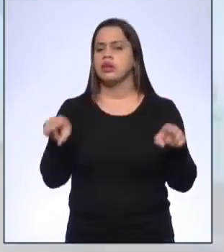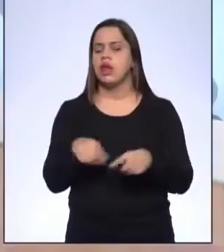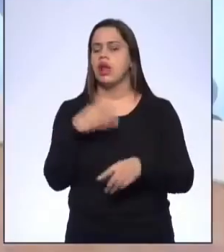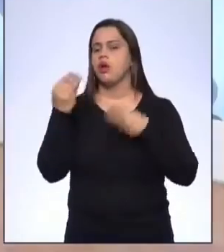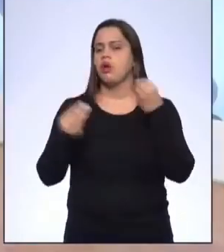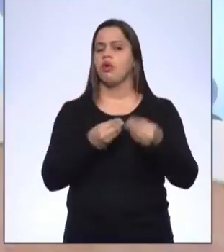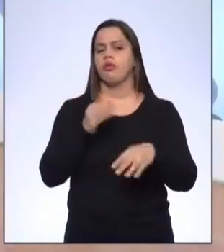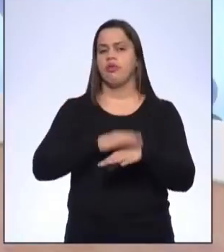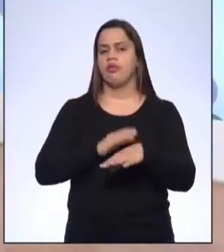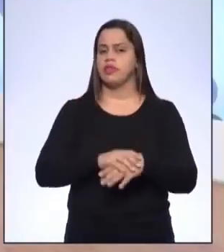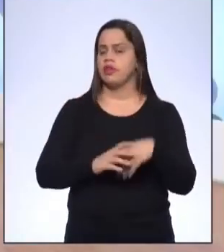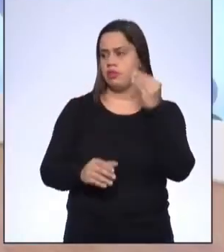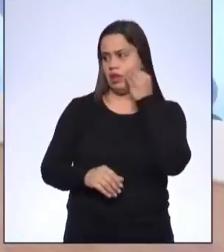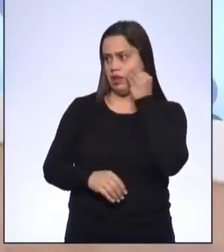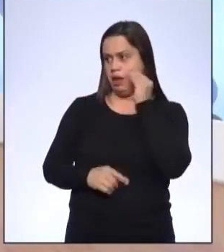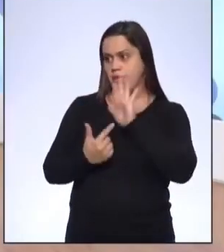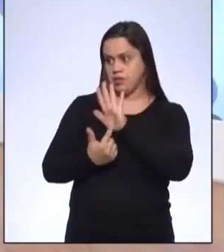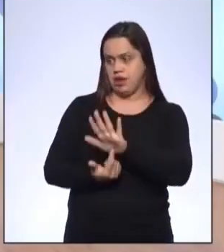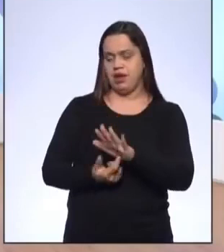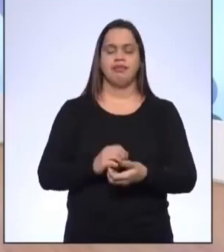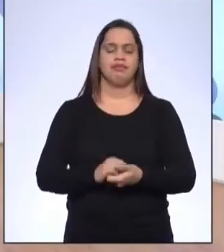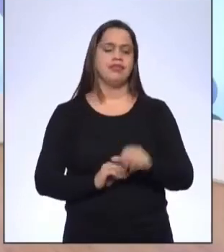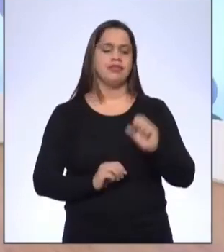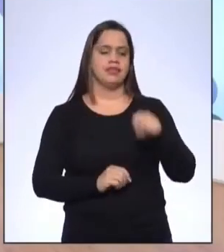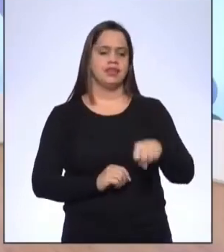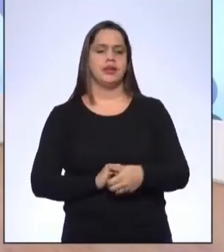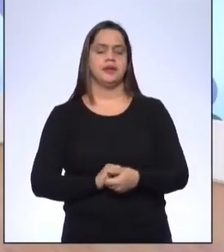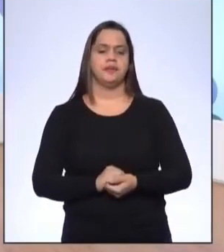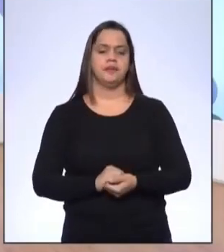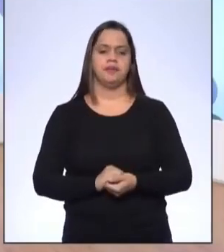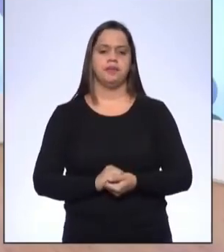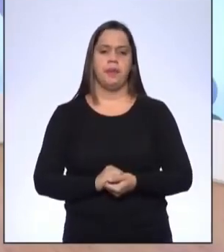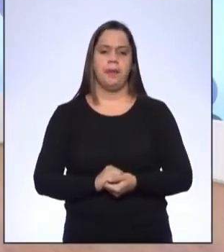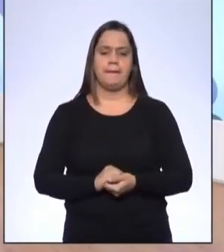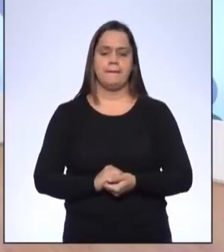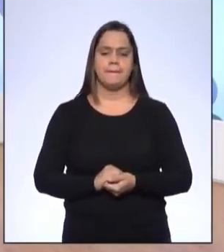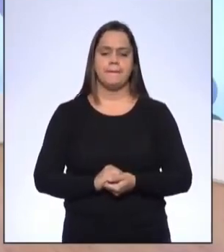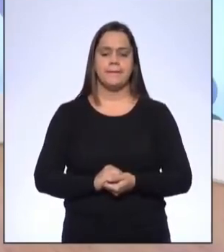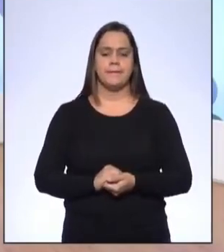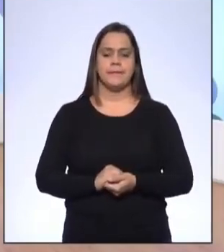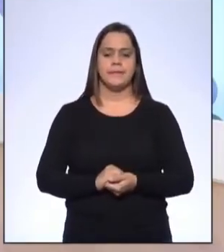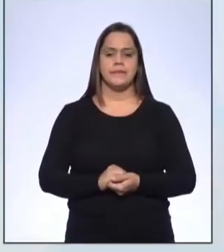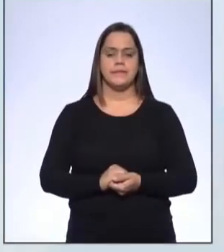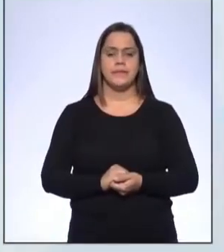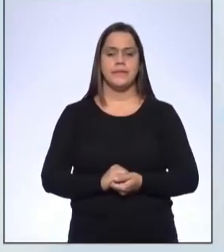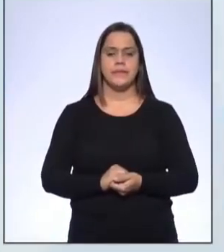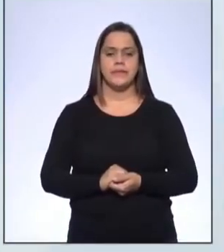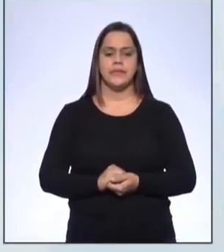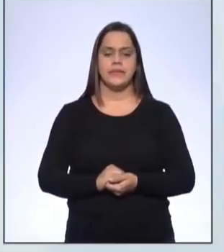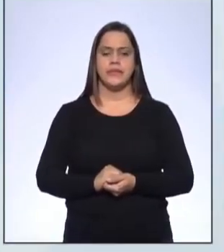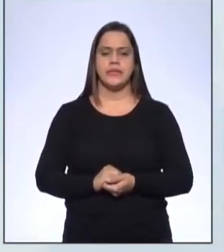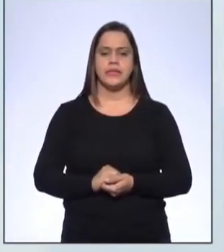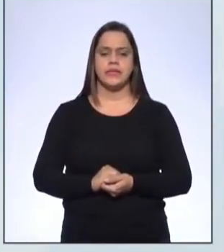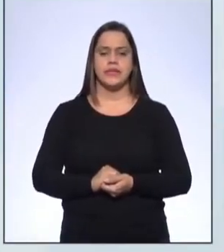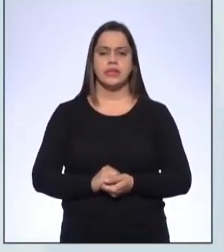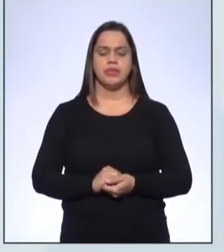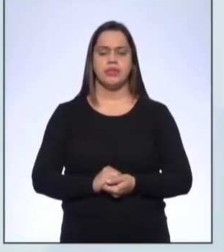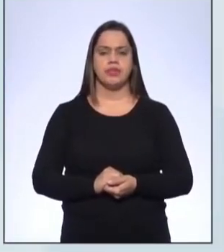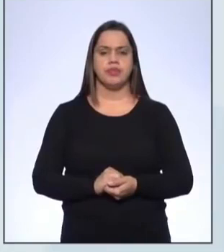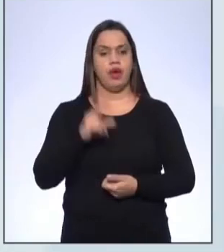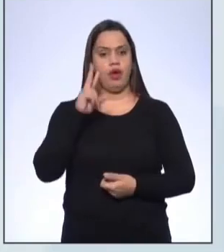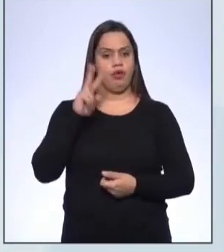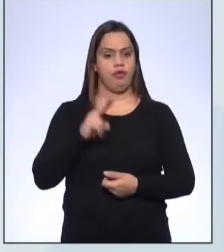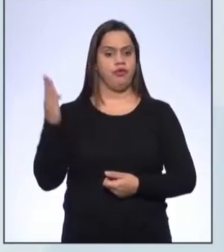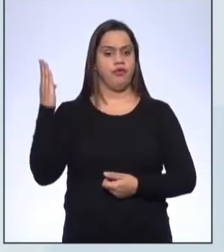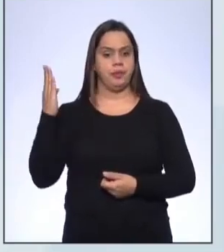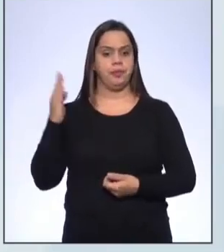Como que a gente faz? Vamos tentar mostrar para eles? Vamos nessa. Solução na tela. Olha lá, o que acontece? Aí a gente